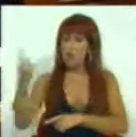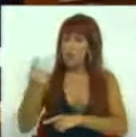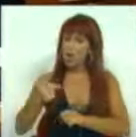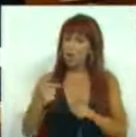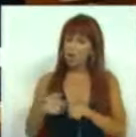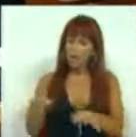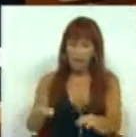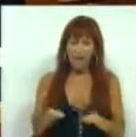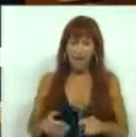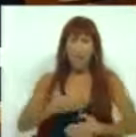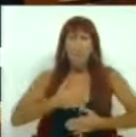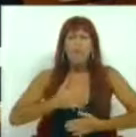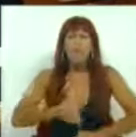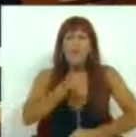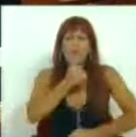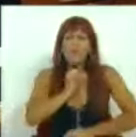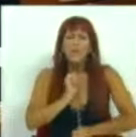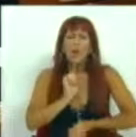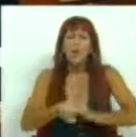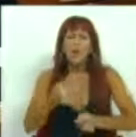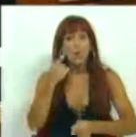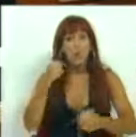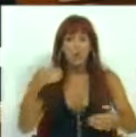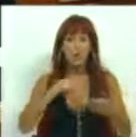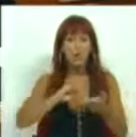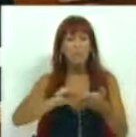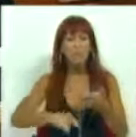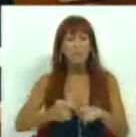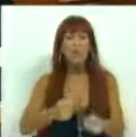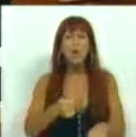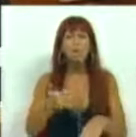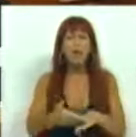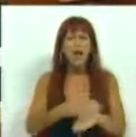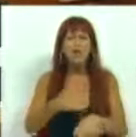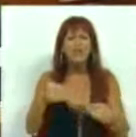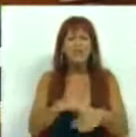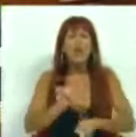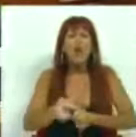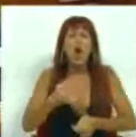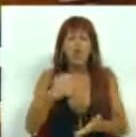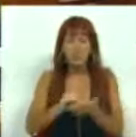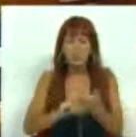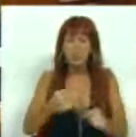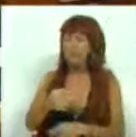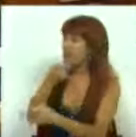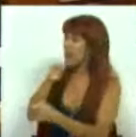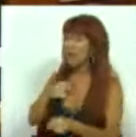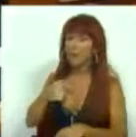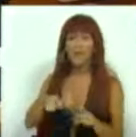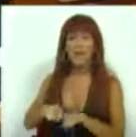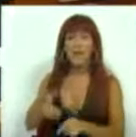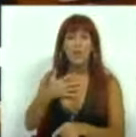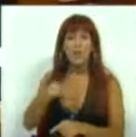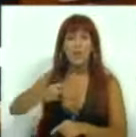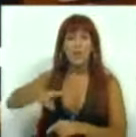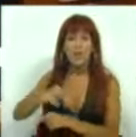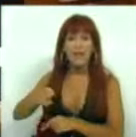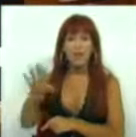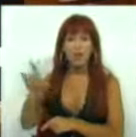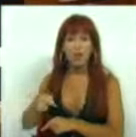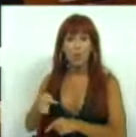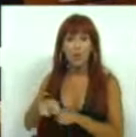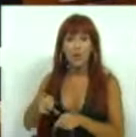diretivas antecipadas de vontade, também conhecidas por testamento vital, sem fazer uma referência à doutora Maria José Nogueira Pinto,